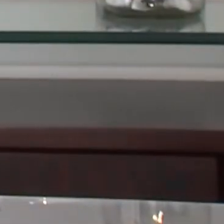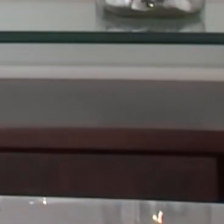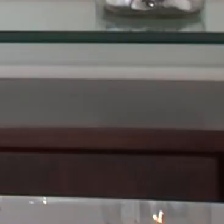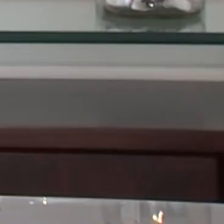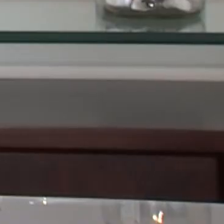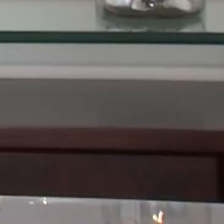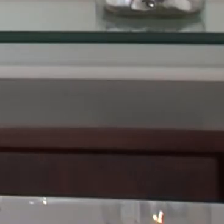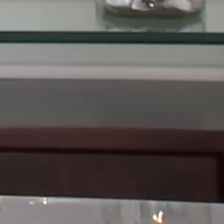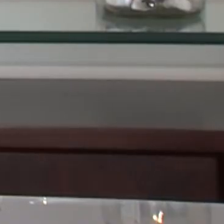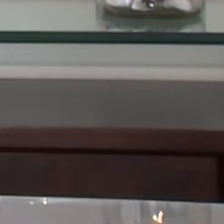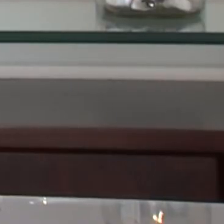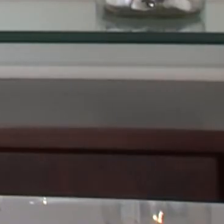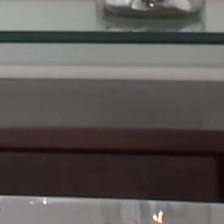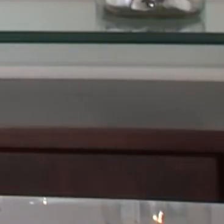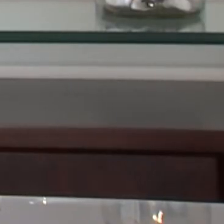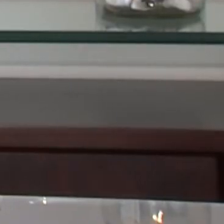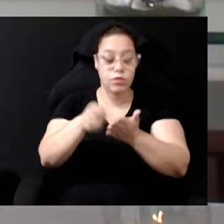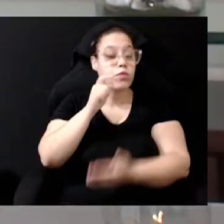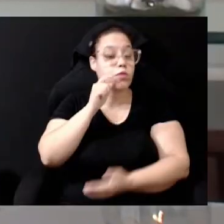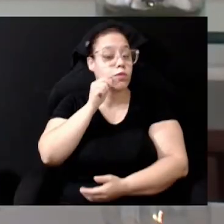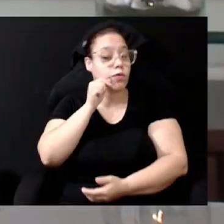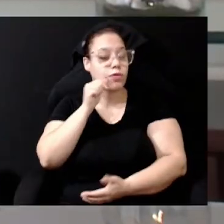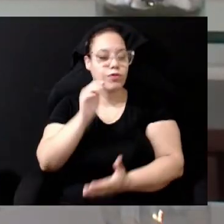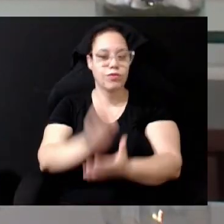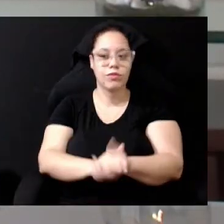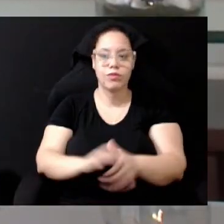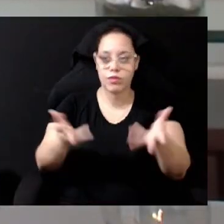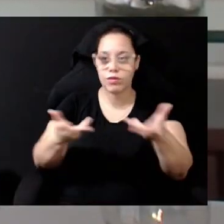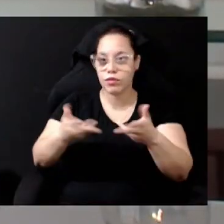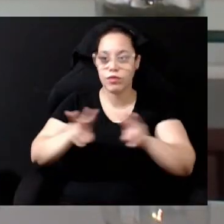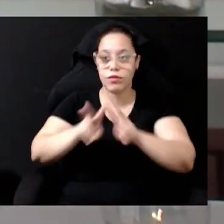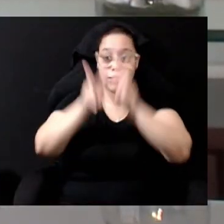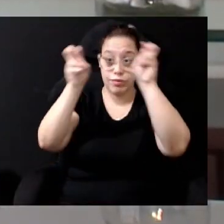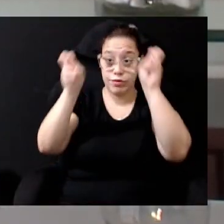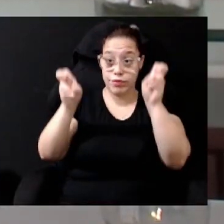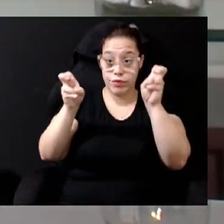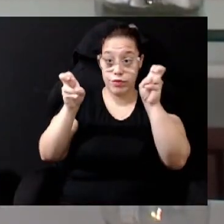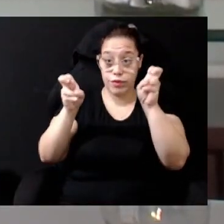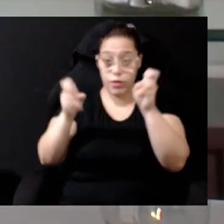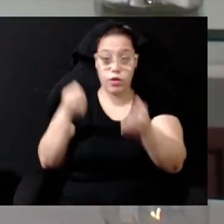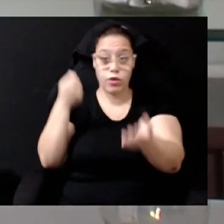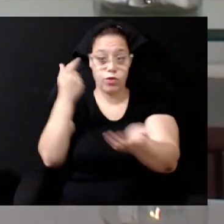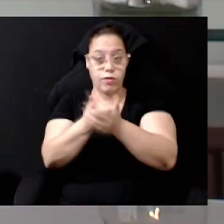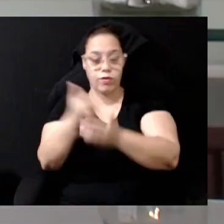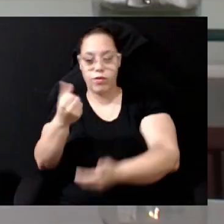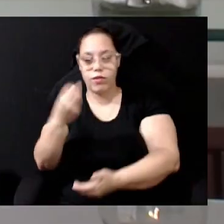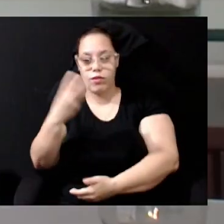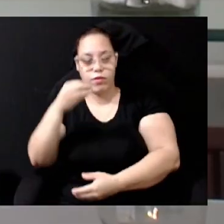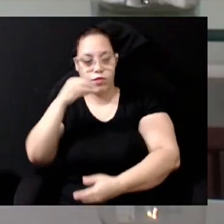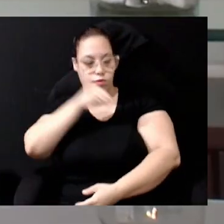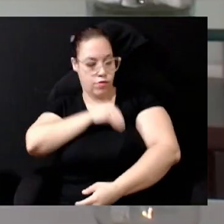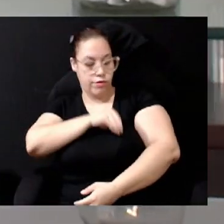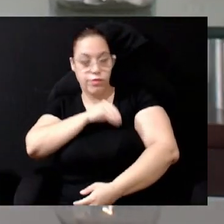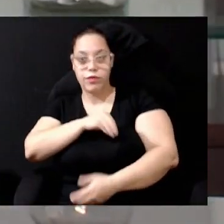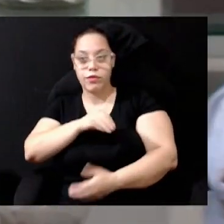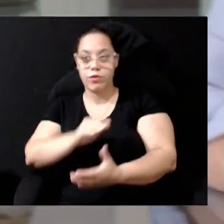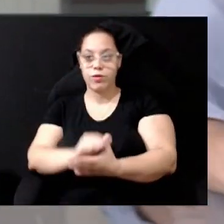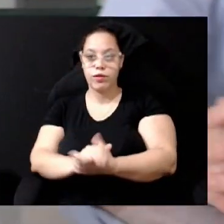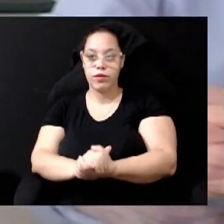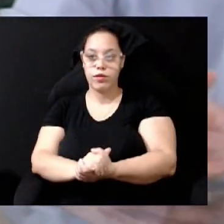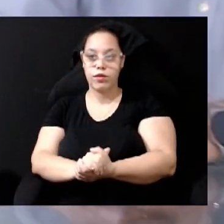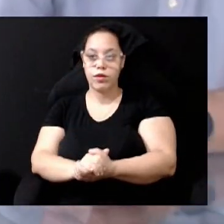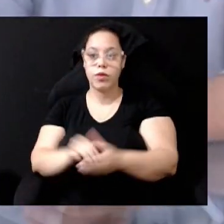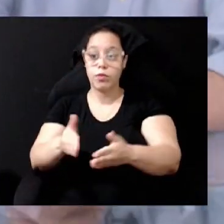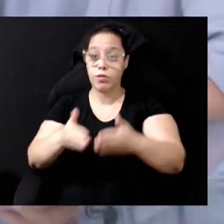Está começando mais um Na Ponta do Lápis e hoje o nosso tema é sobre o pagamento do 13º salário. Por isso eu estou aqui com o